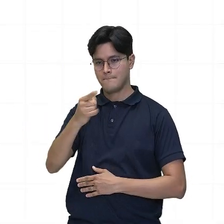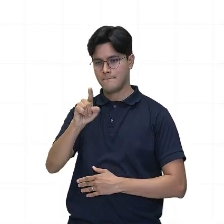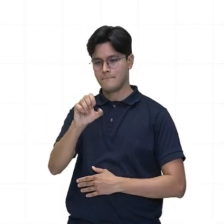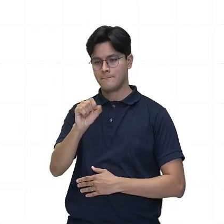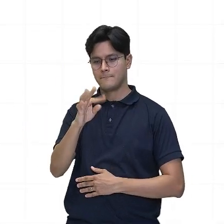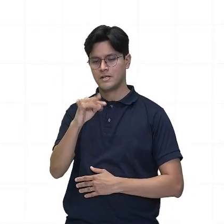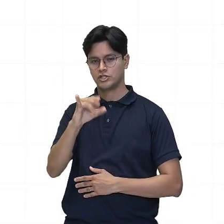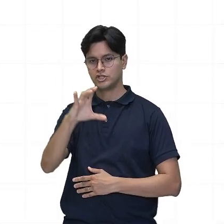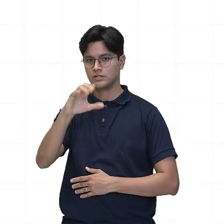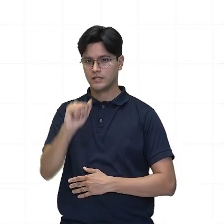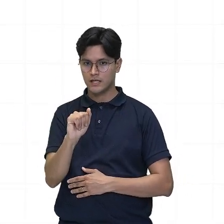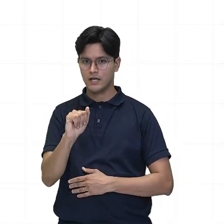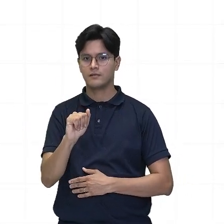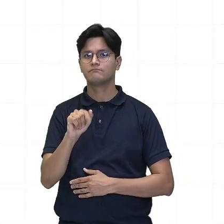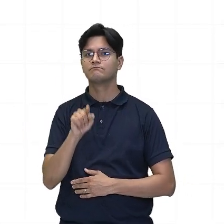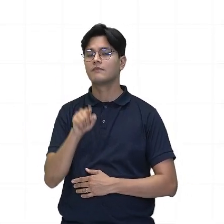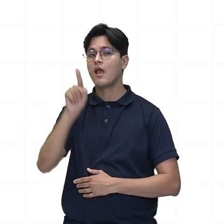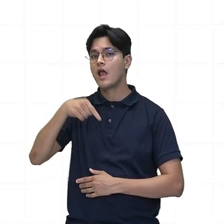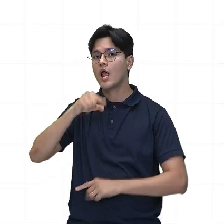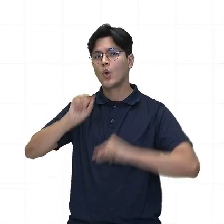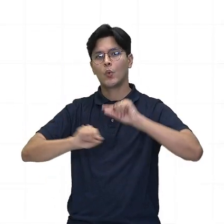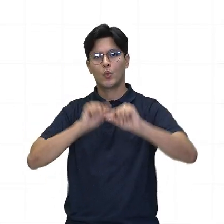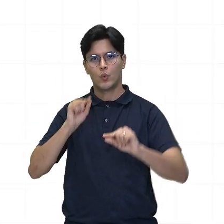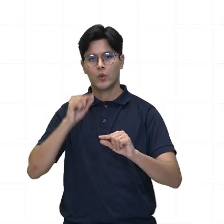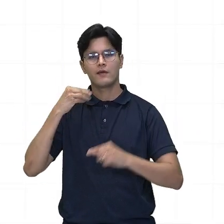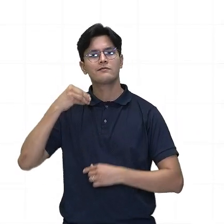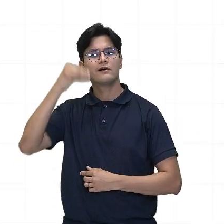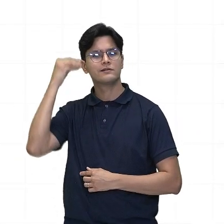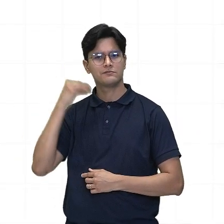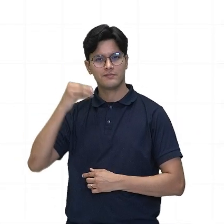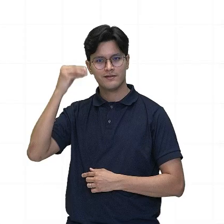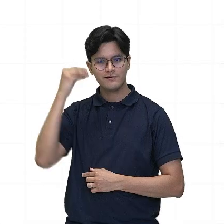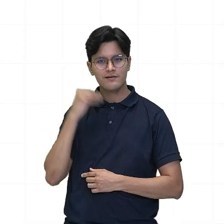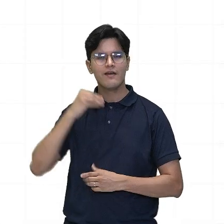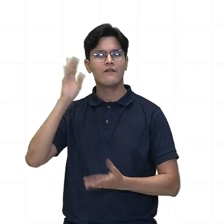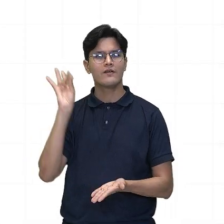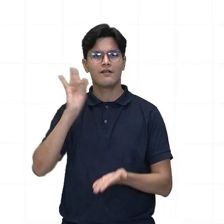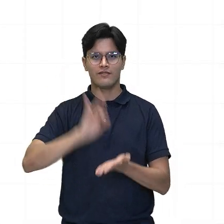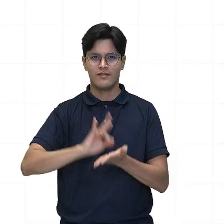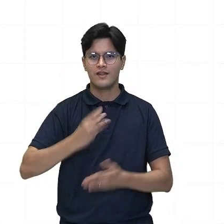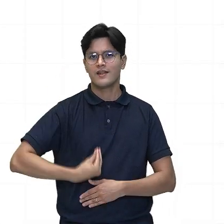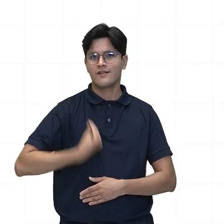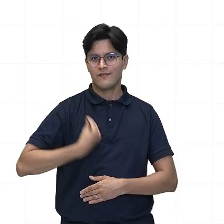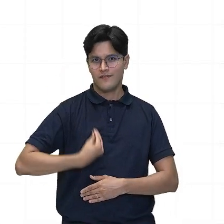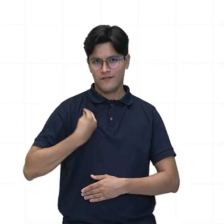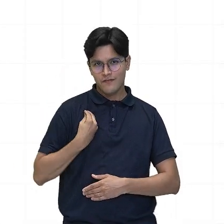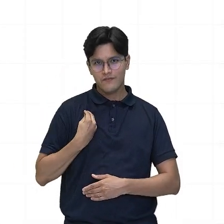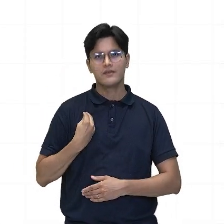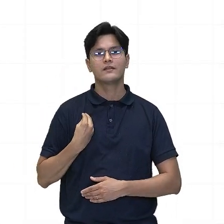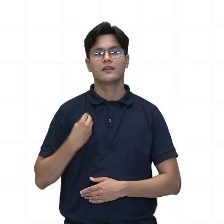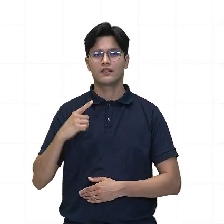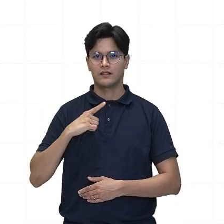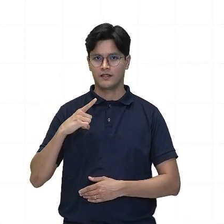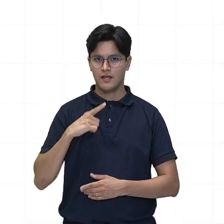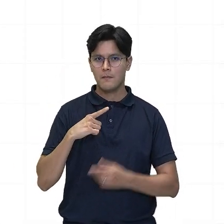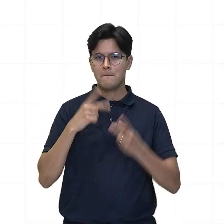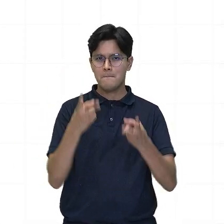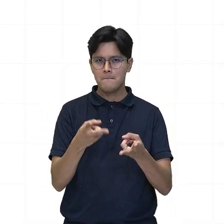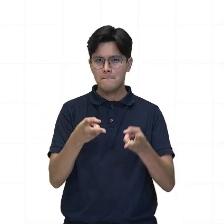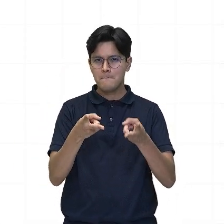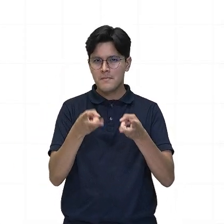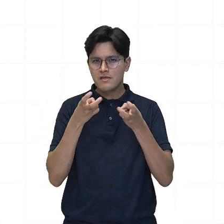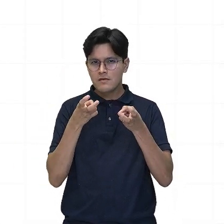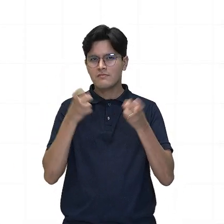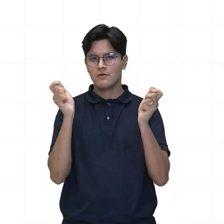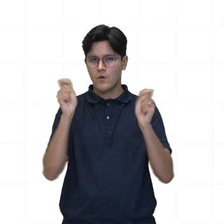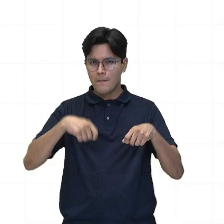Mística é a experiência plena da vida como uma percepção profunda que ultrapassa o comum.